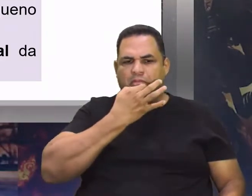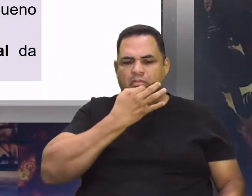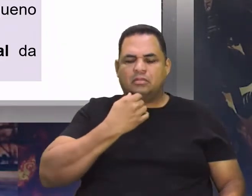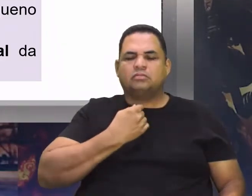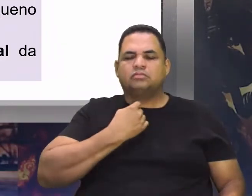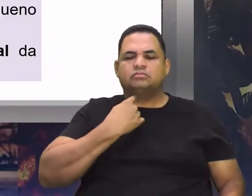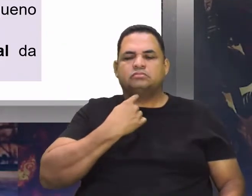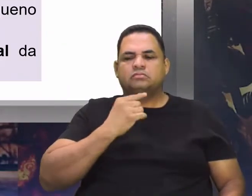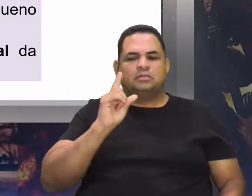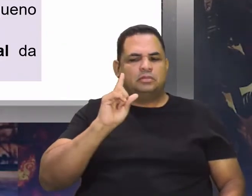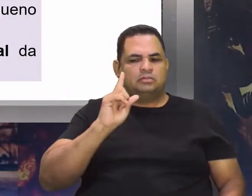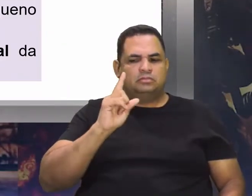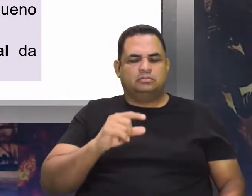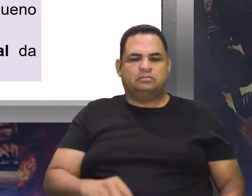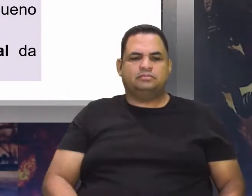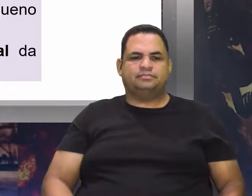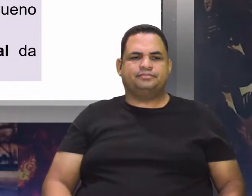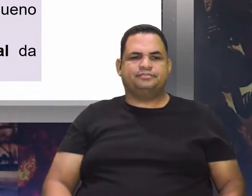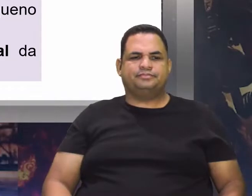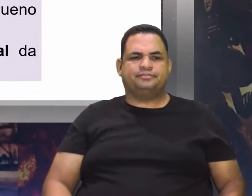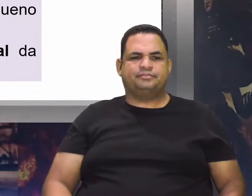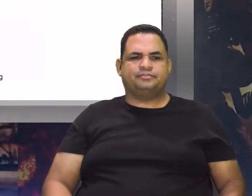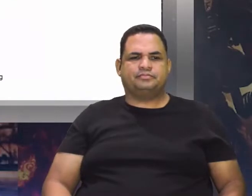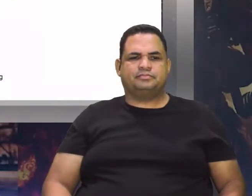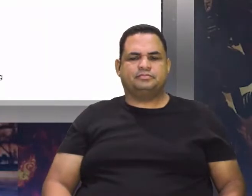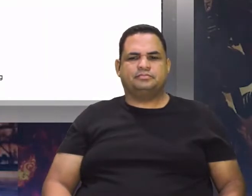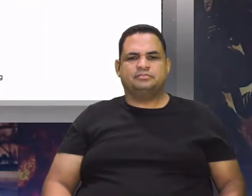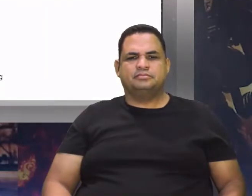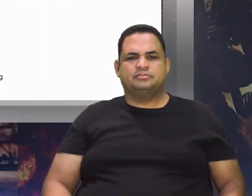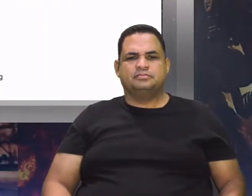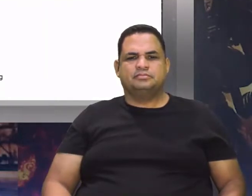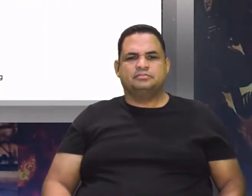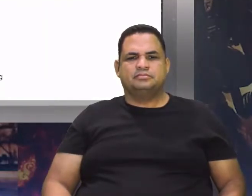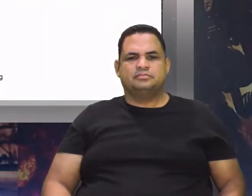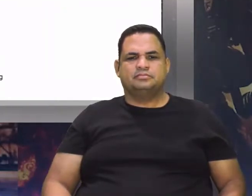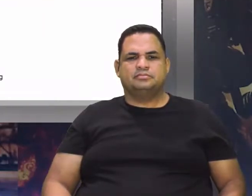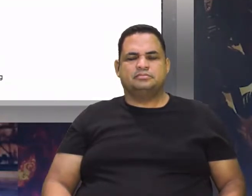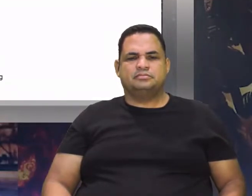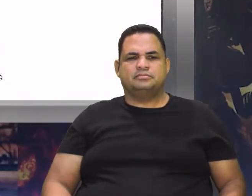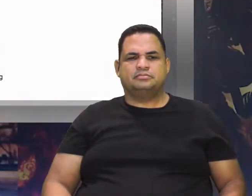embaixo, na parte frontal.